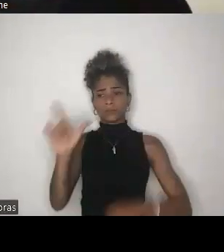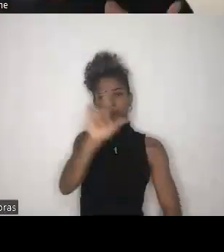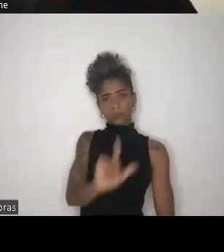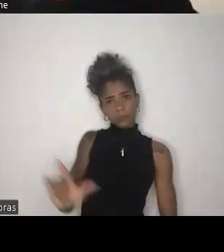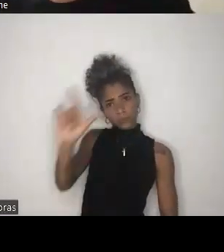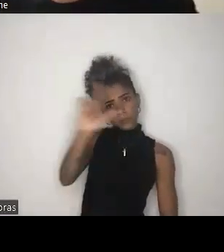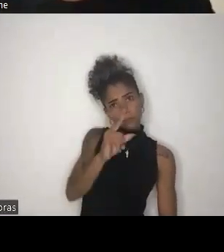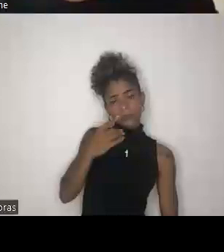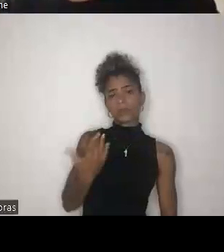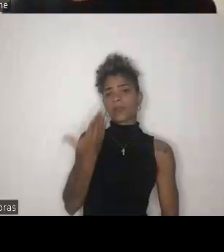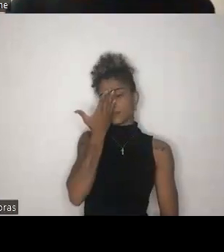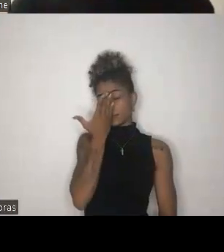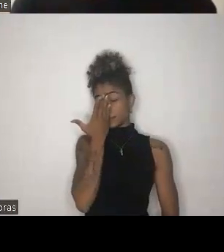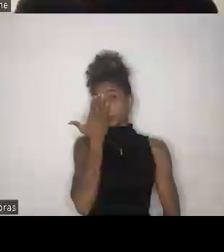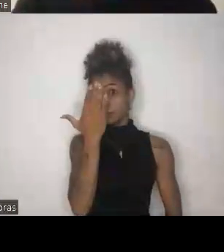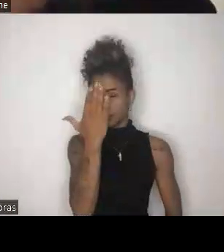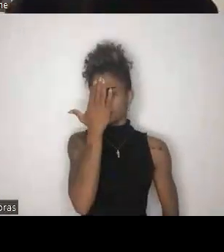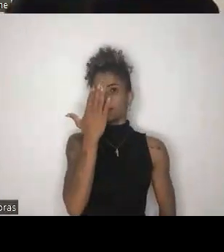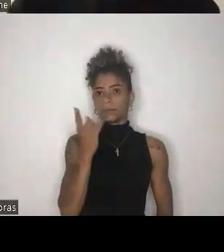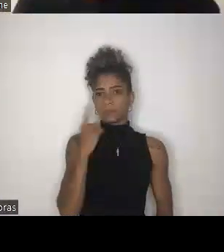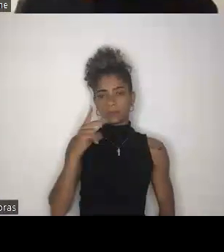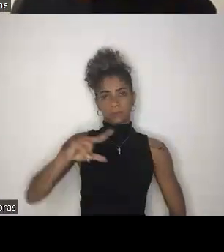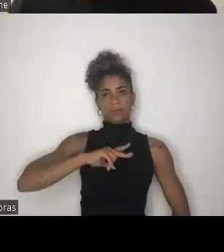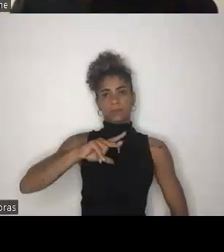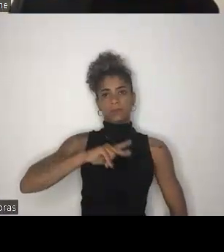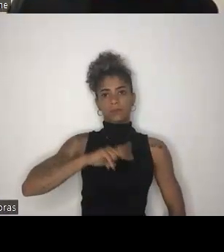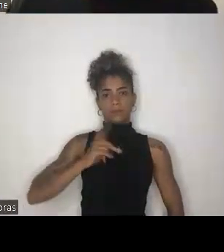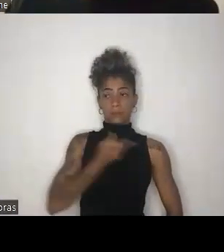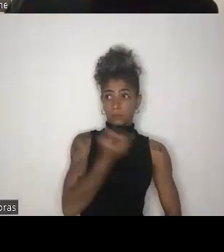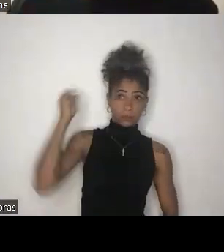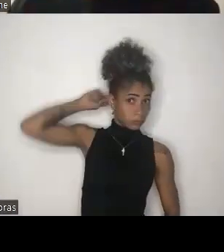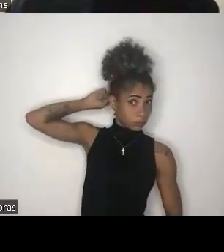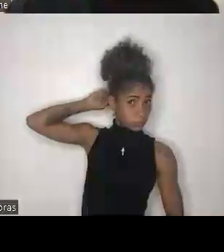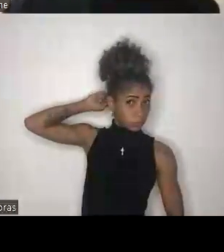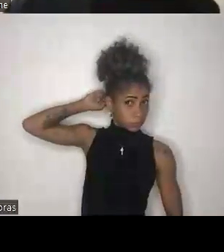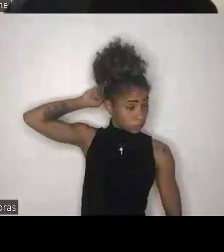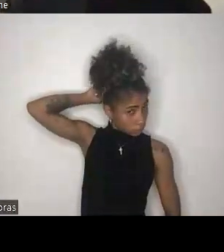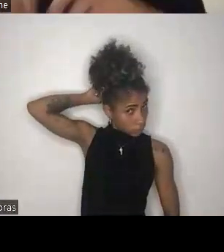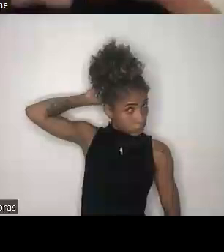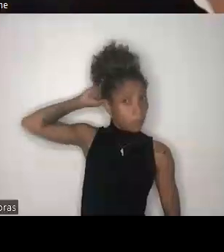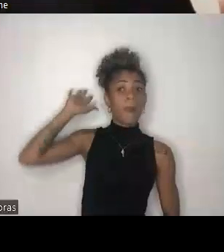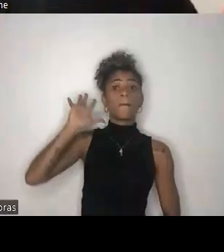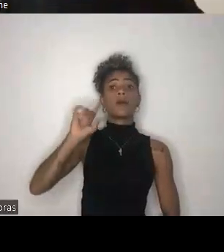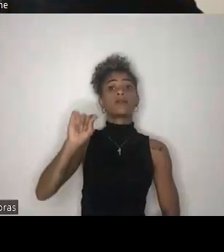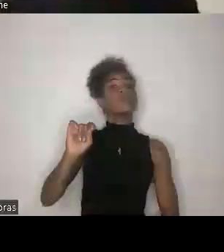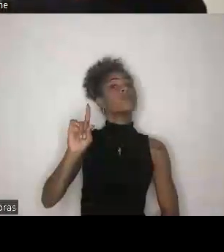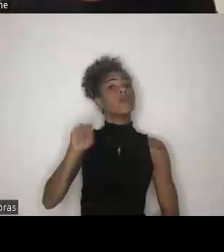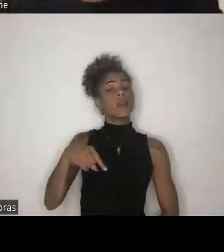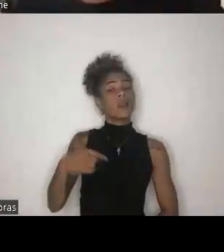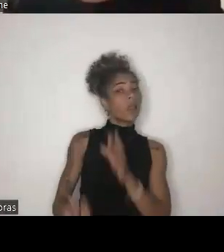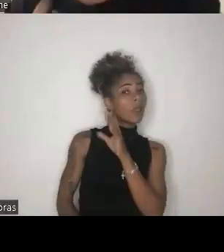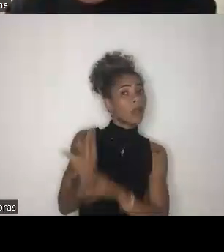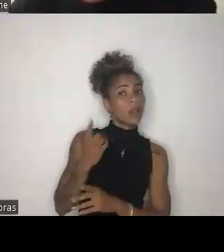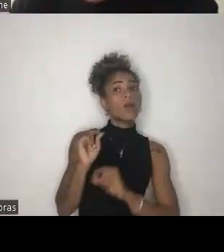esse enfrentamento né de questões pessoais do inconsciente mas que ele ele constrói um